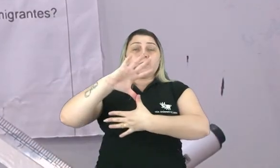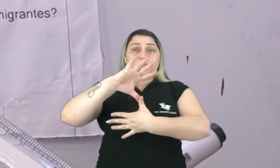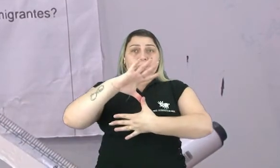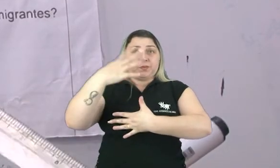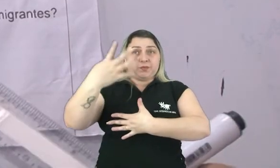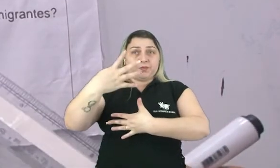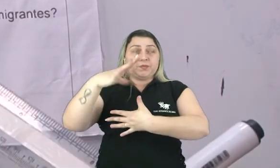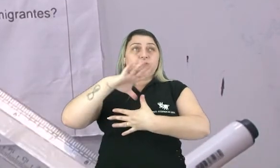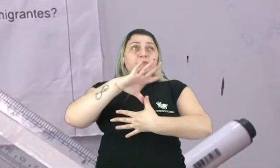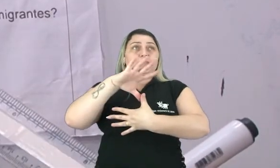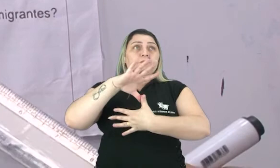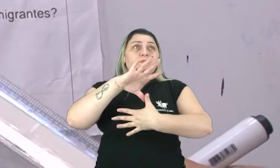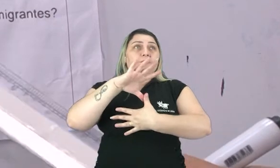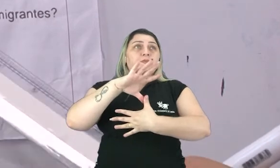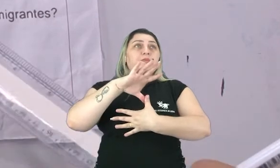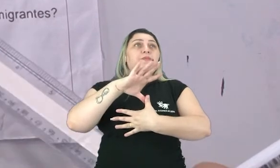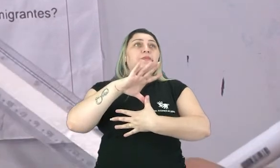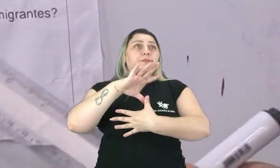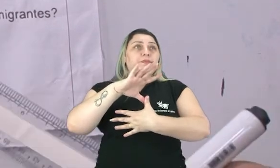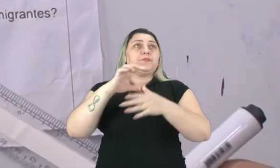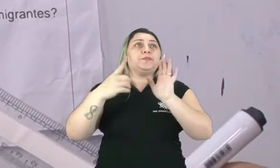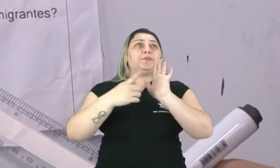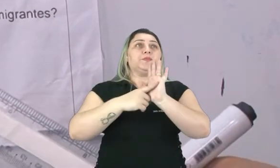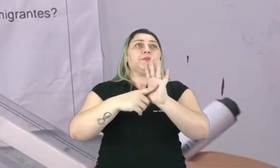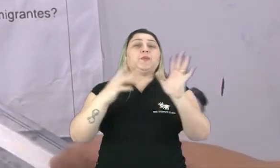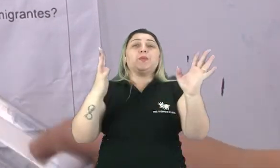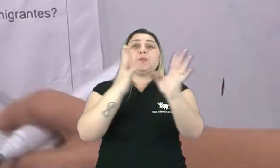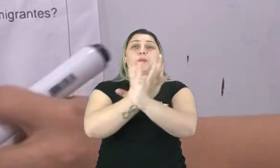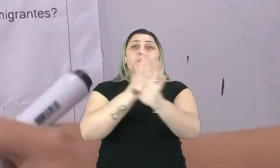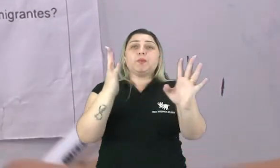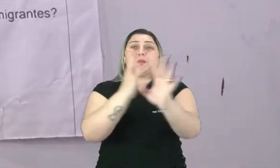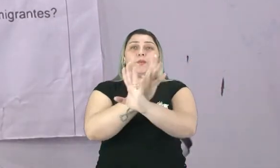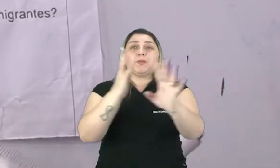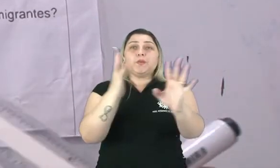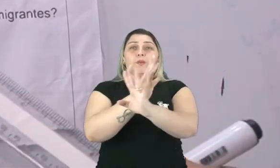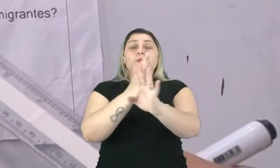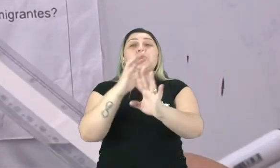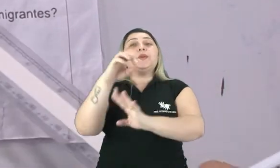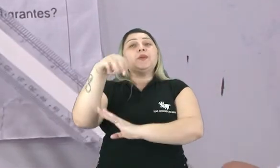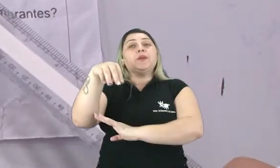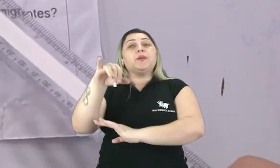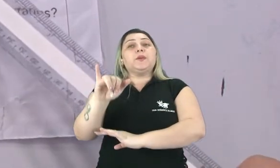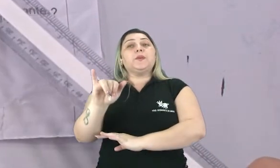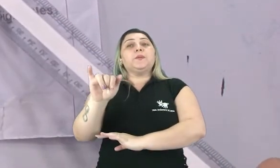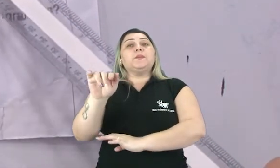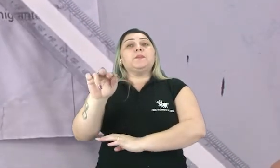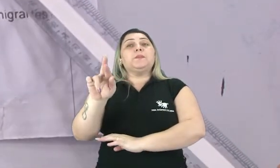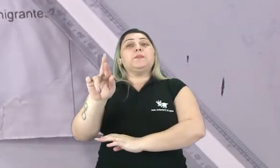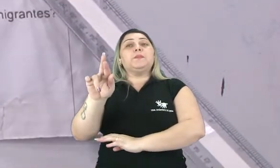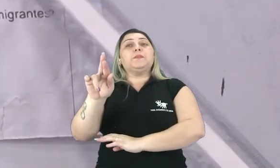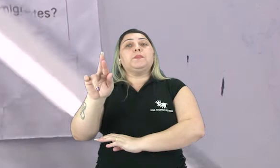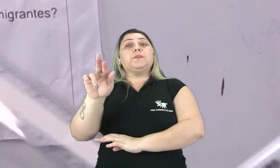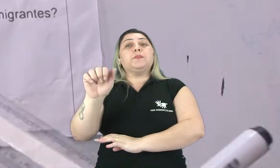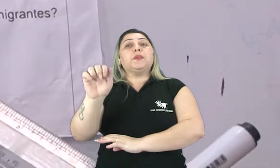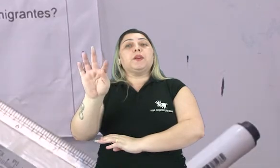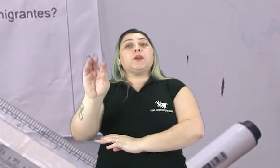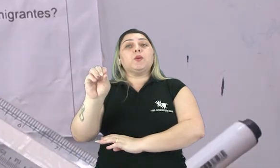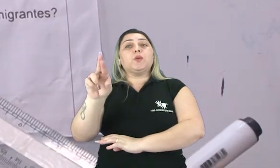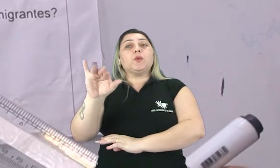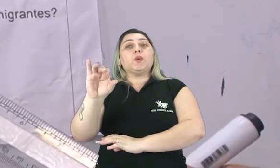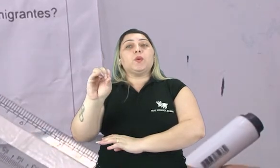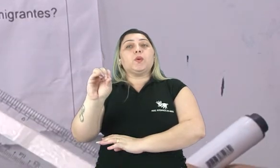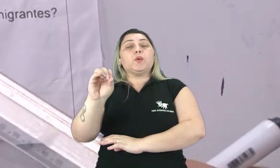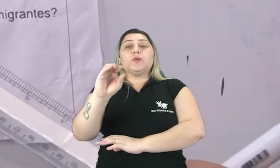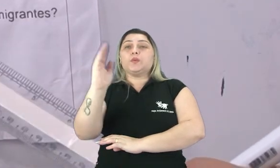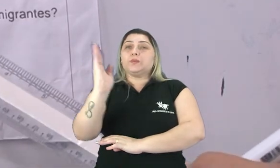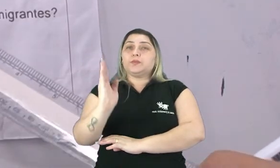Questão 4. Um mapa abaixo, que é isso aí, ao lado que eu coloquei aqui, ó, mostra o fluxo migratório